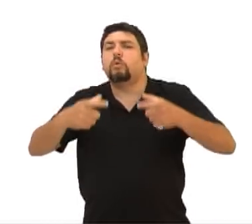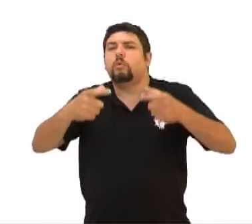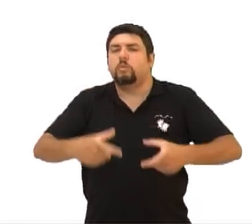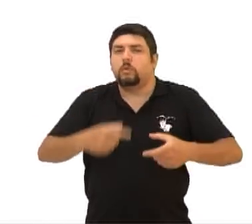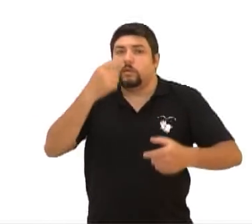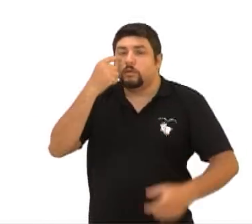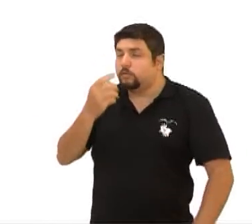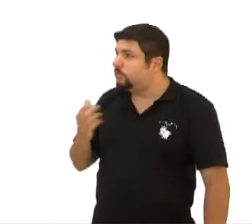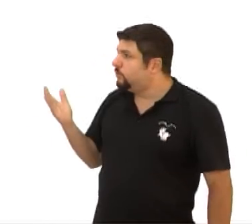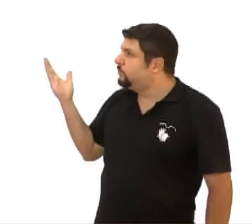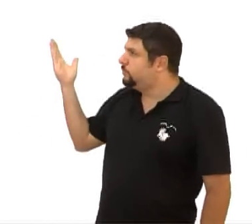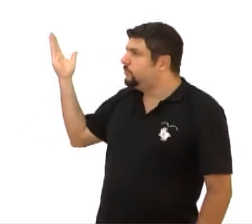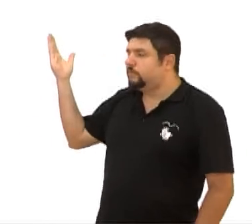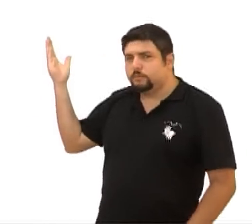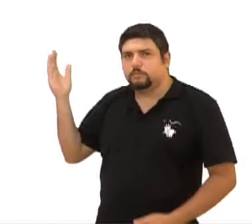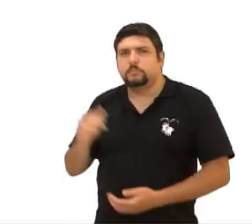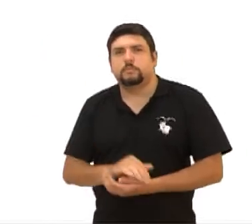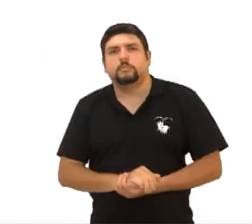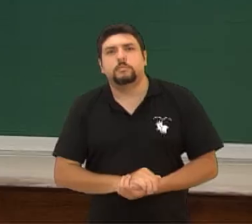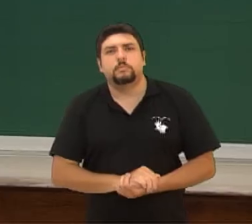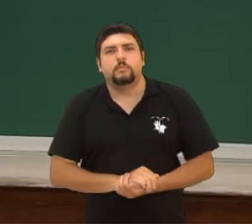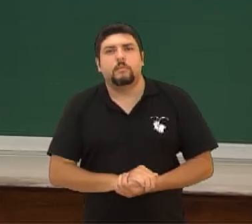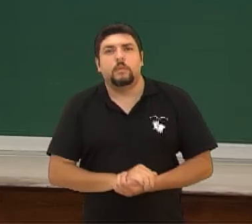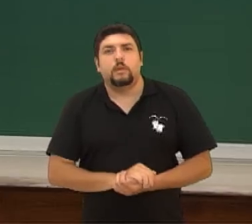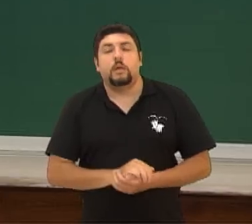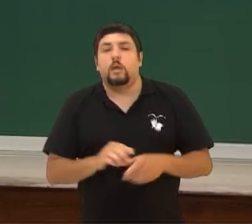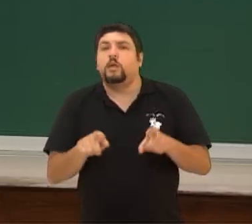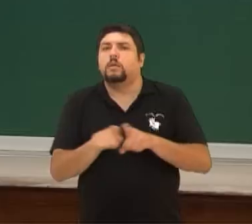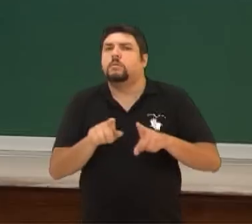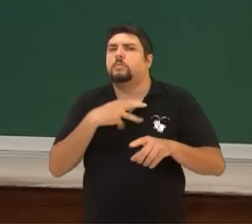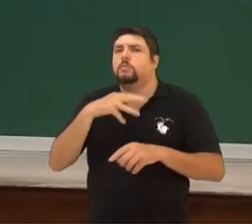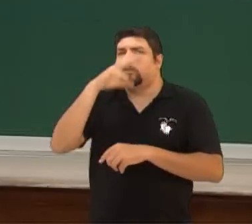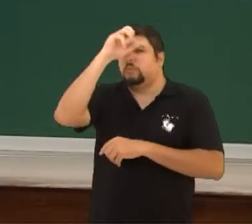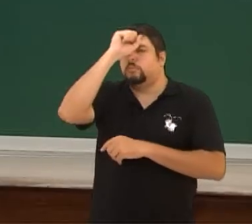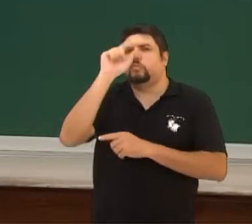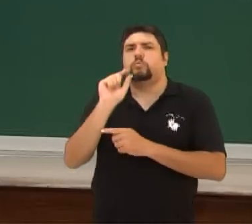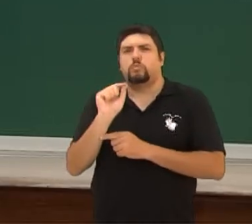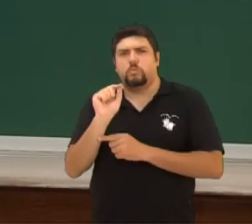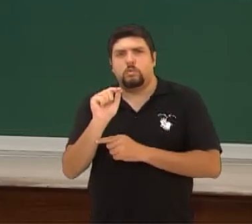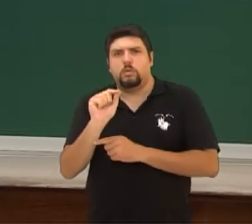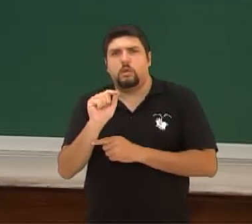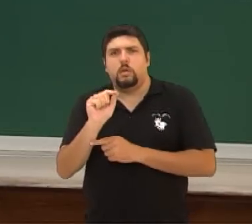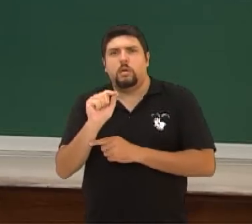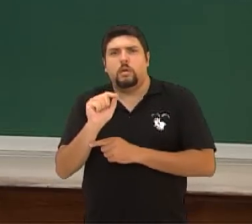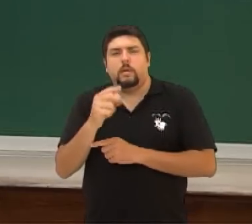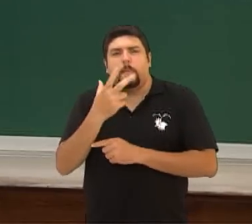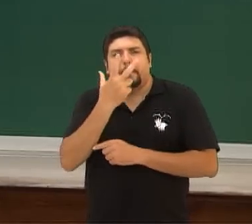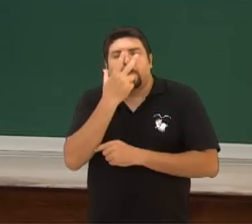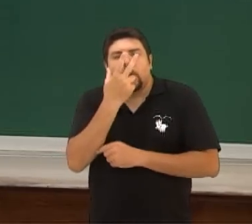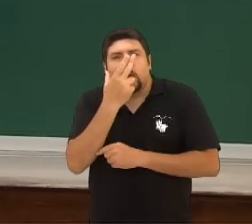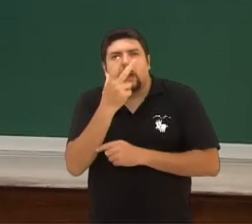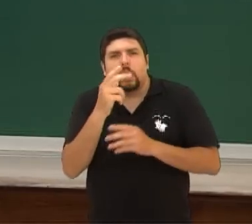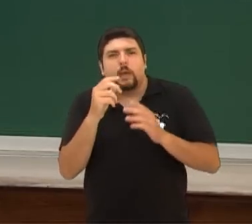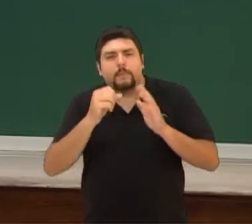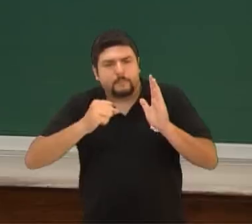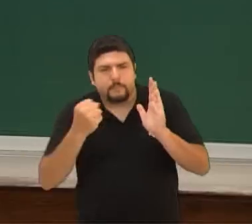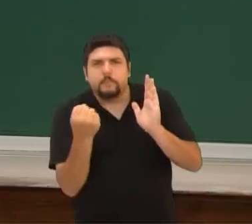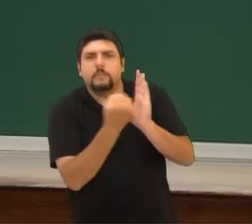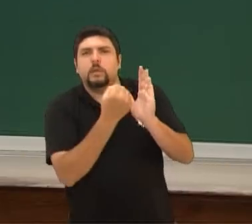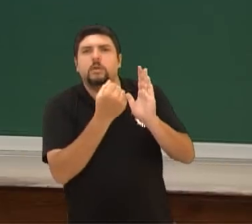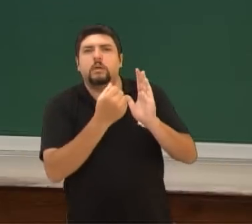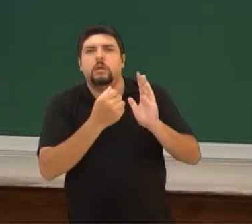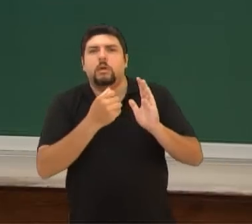África, tiramos agora da nossa mente, da nossa lembrança, aquela visão estereotipada dos africanos vivendo em